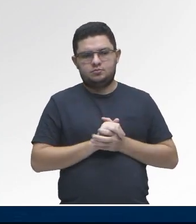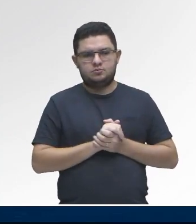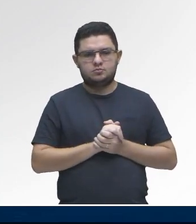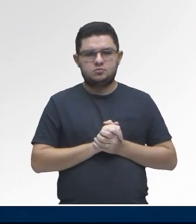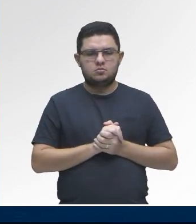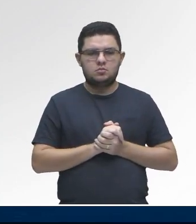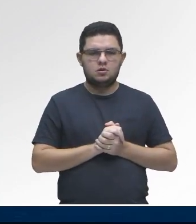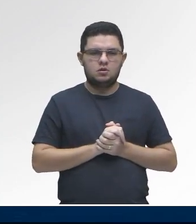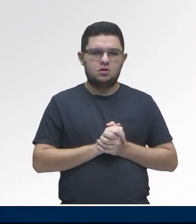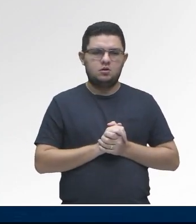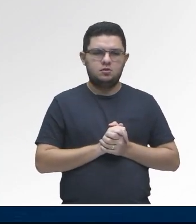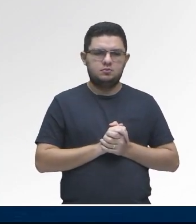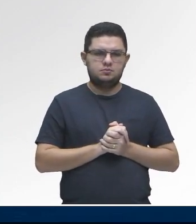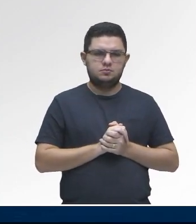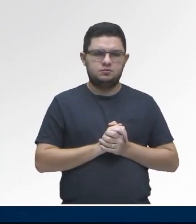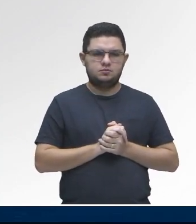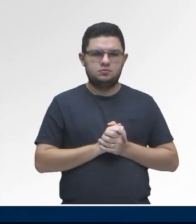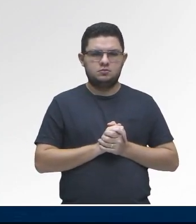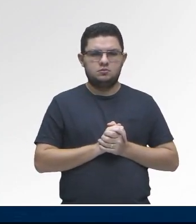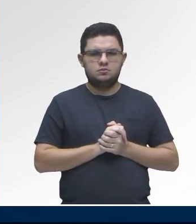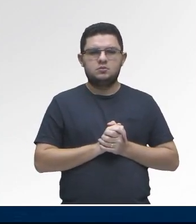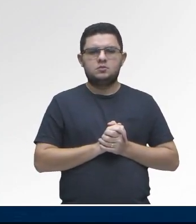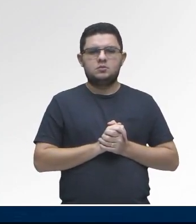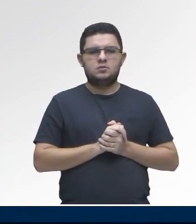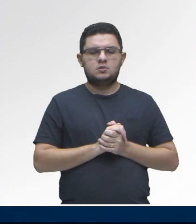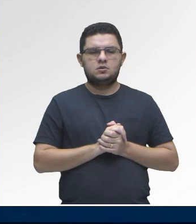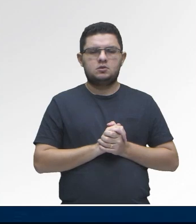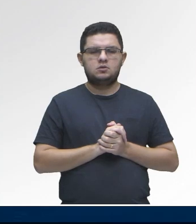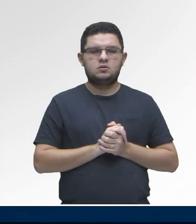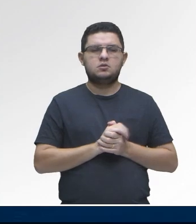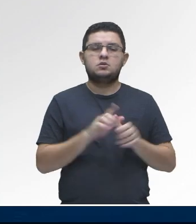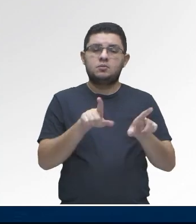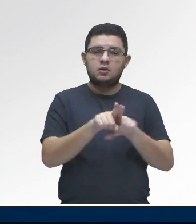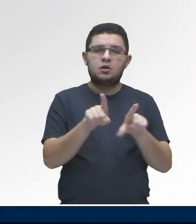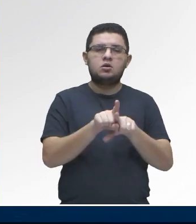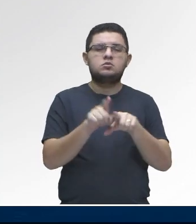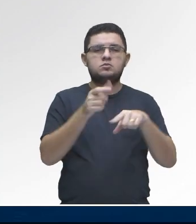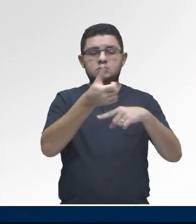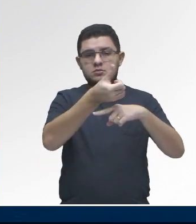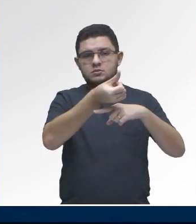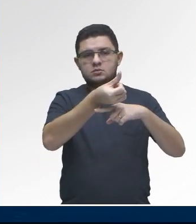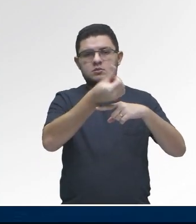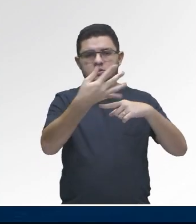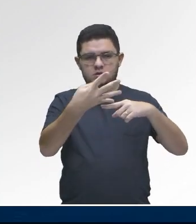é dividir 64 por 16, que vai dar 4.